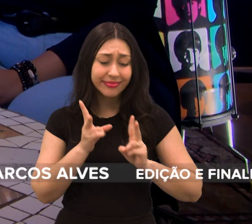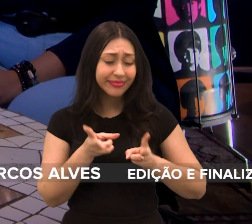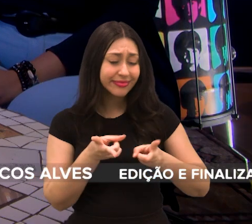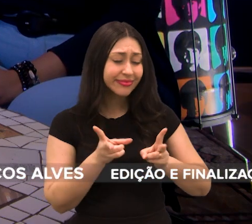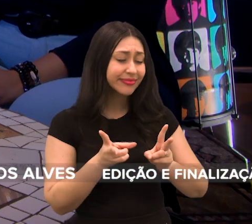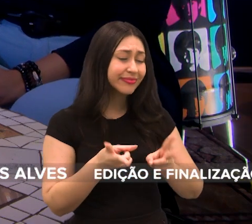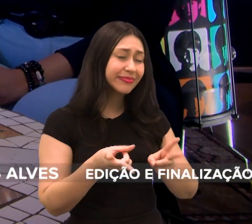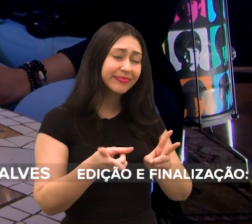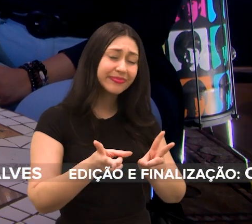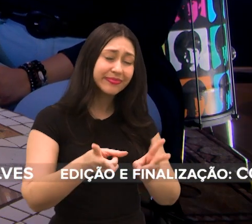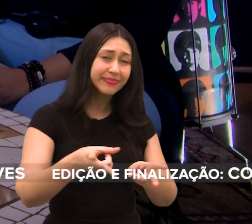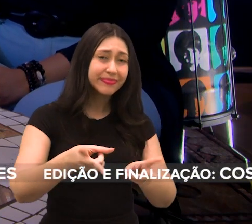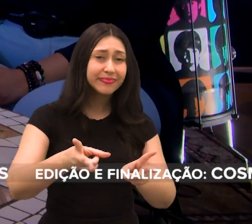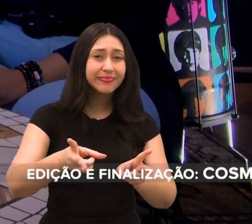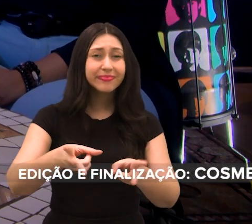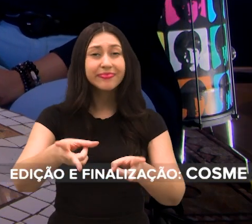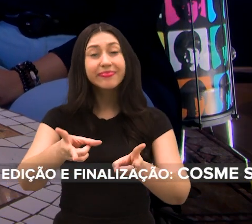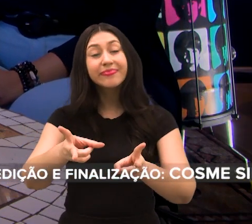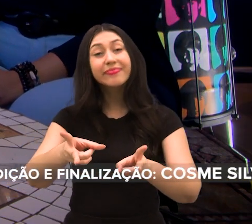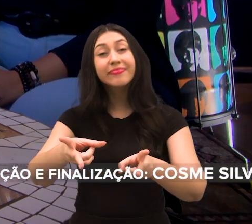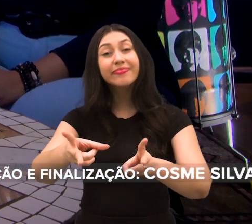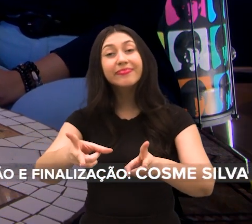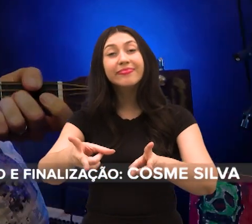Aonde quer que eu vá,